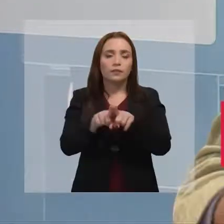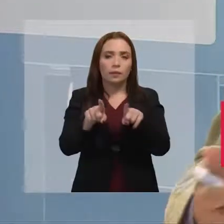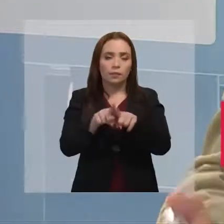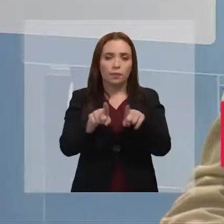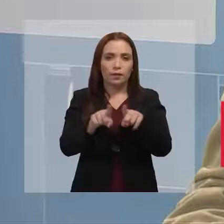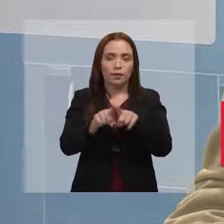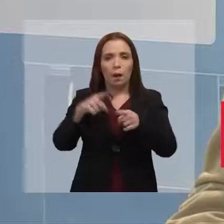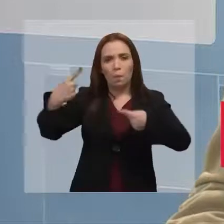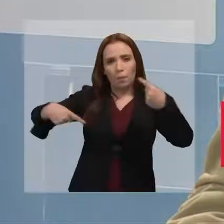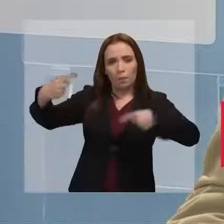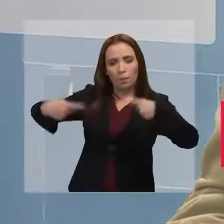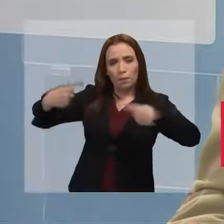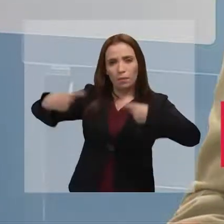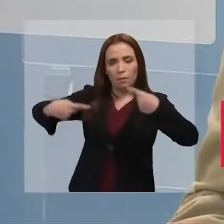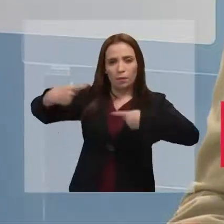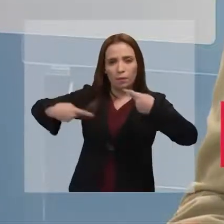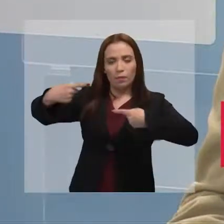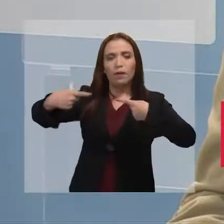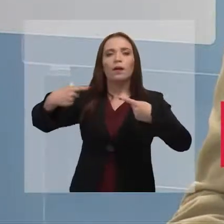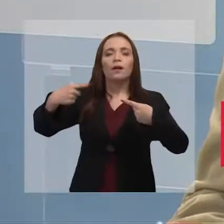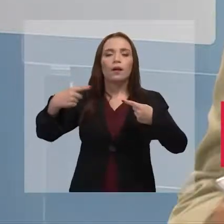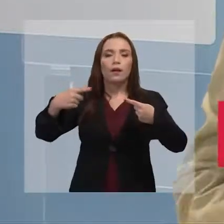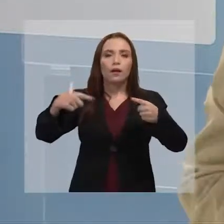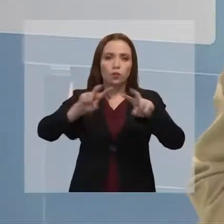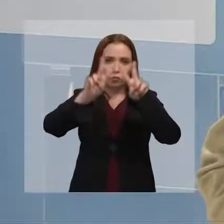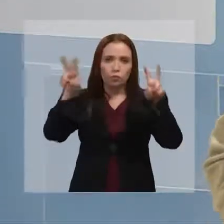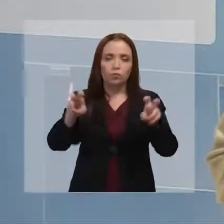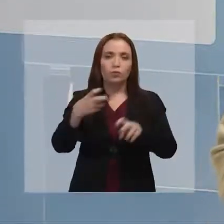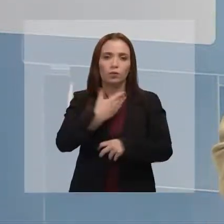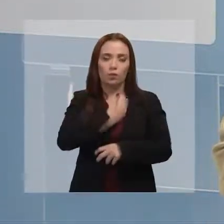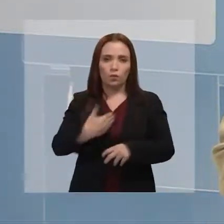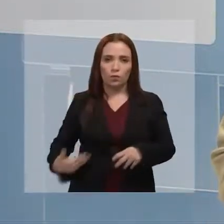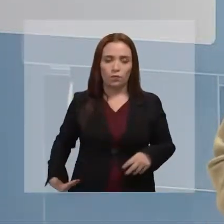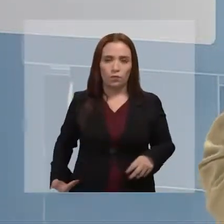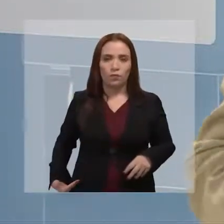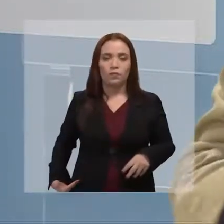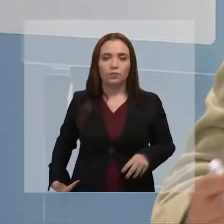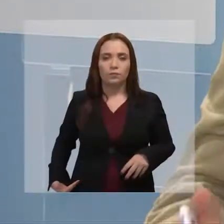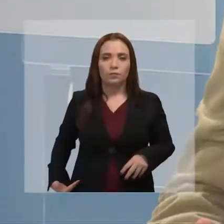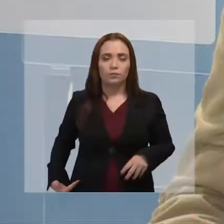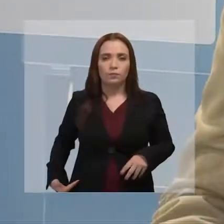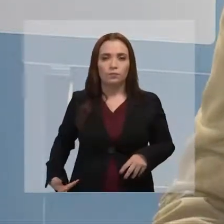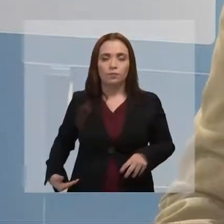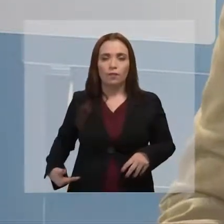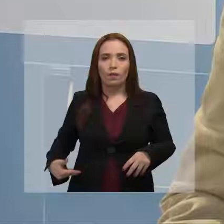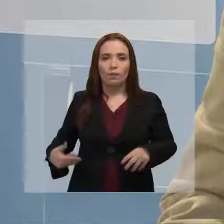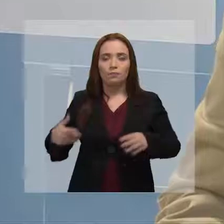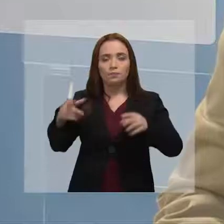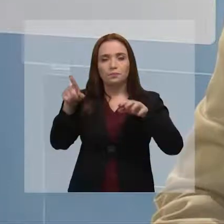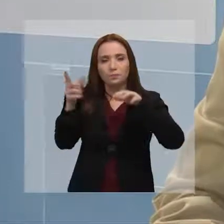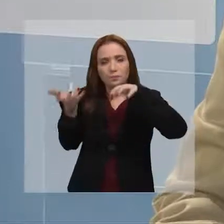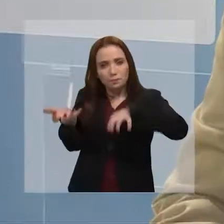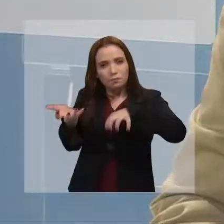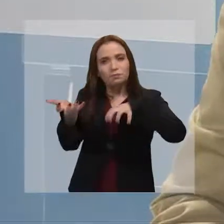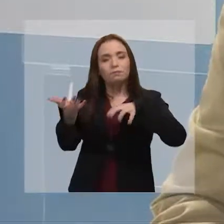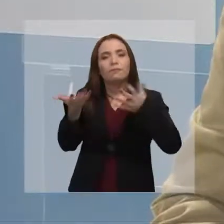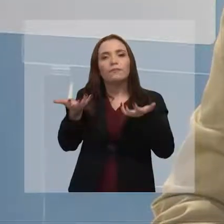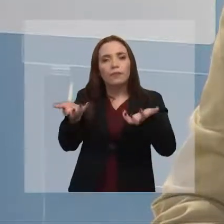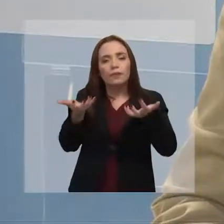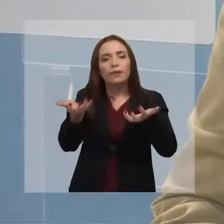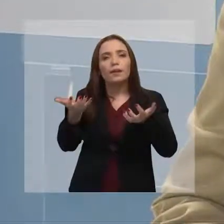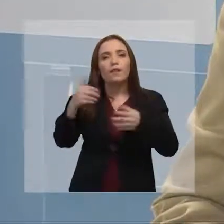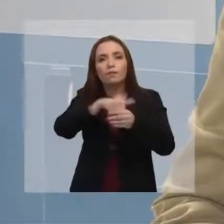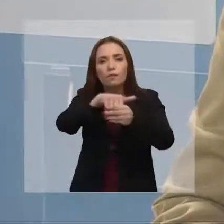ou no debate que está havendo sobre a articulação do governo junto ao Congresso Nacional para